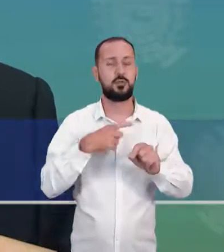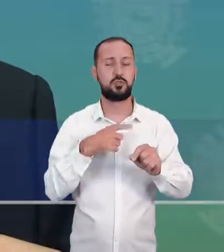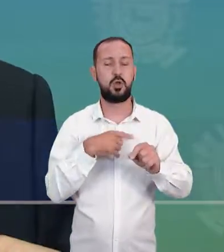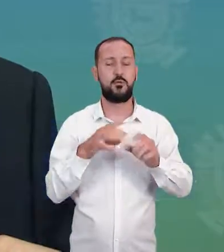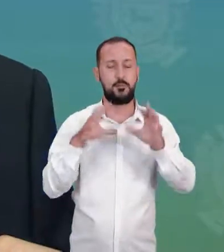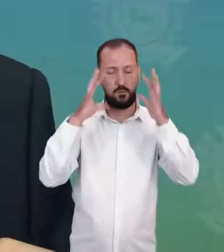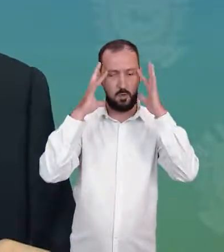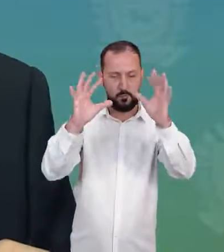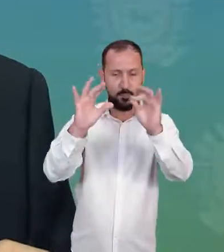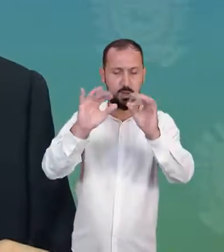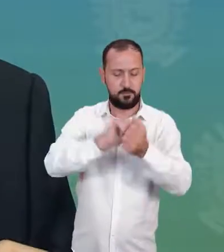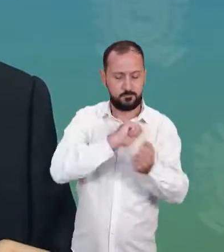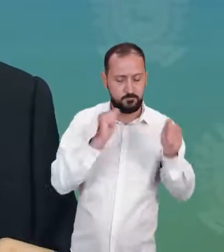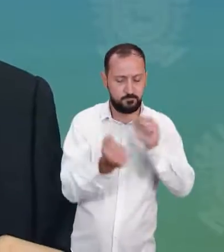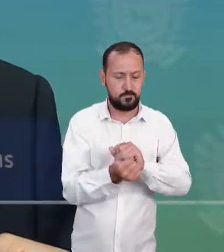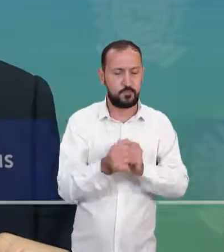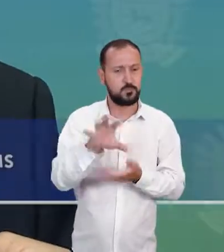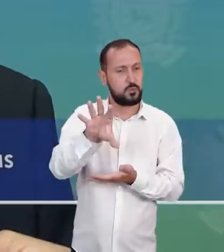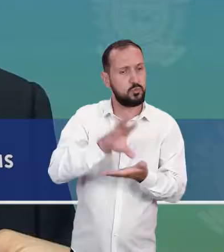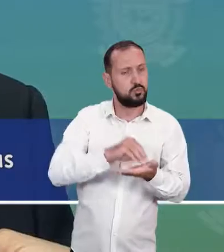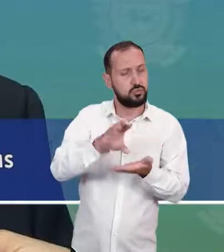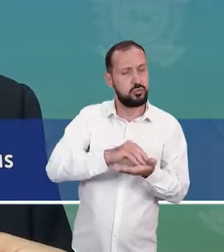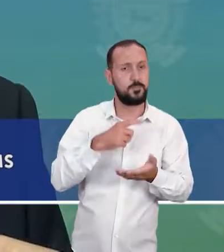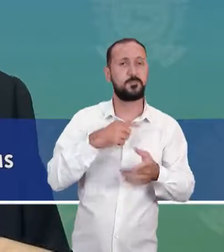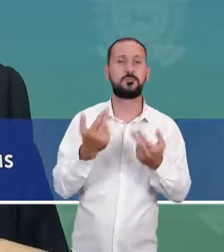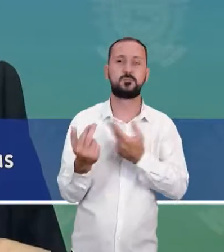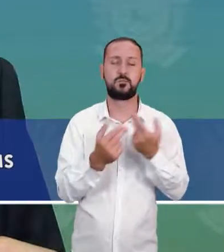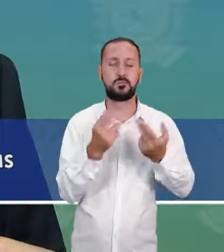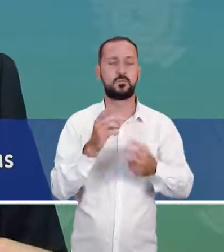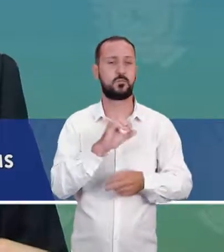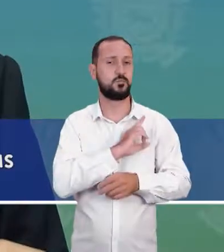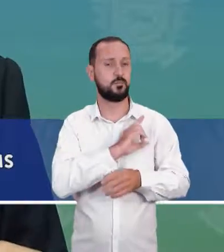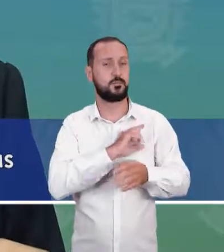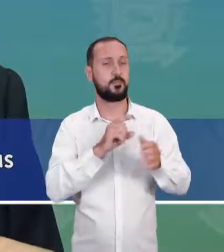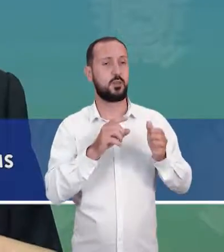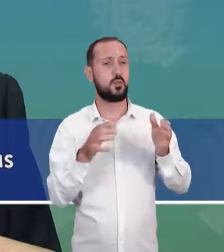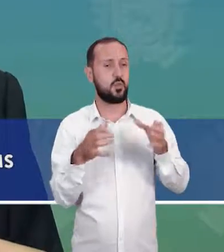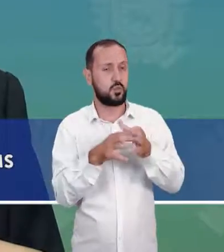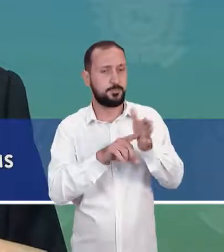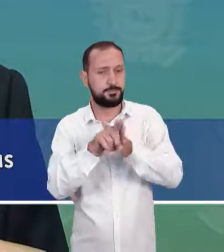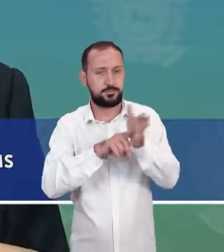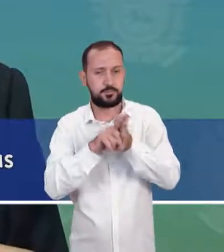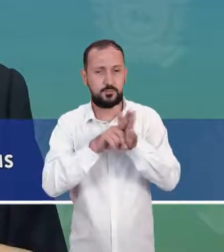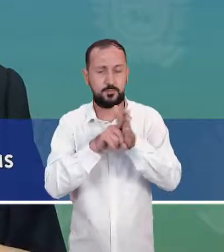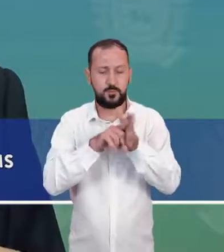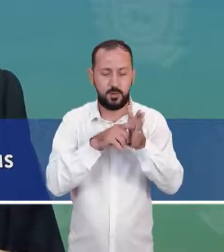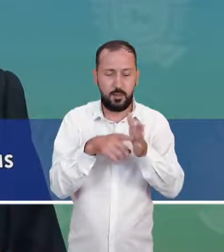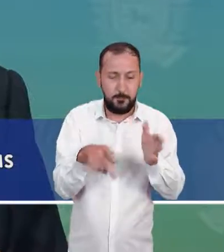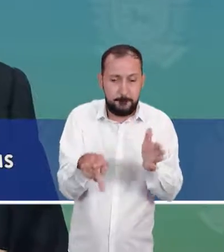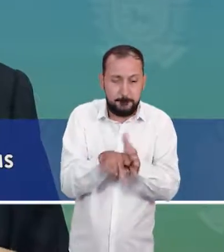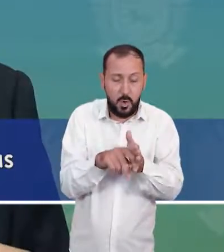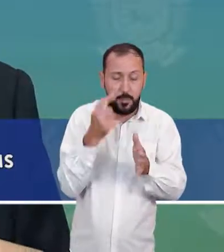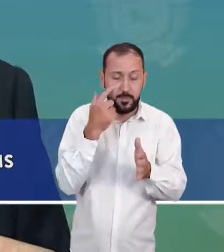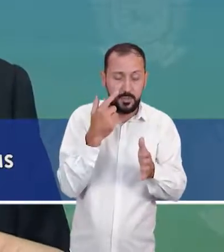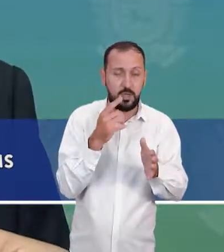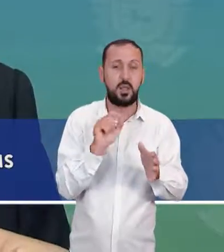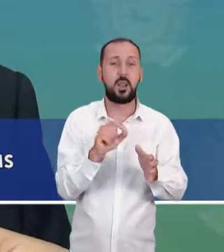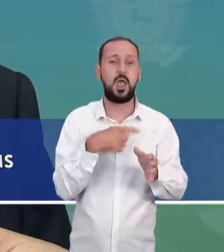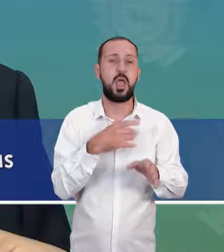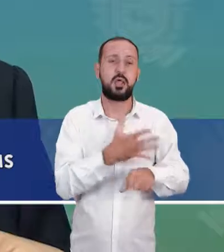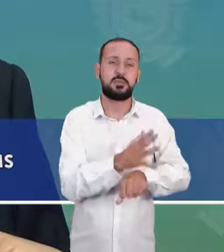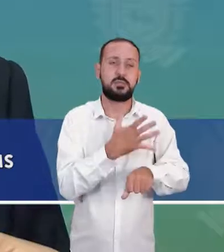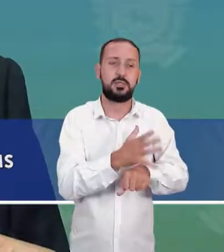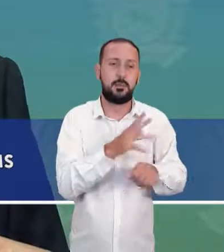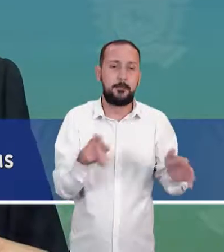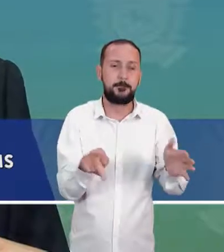mais além do que a formalização. Eles também, assim como os delegados, os investigadores, os peritos, eles são